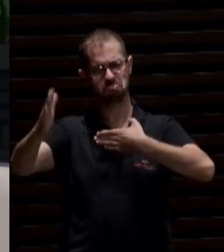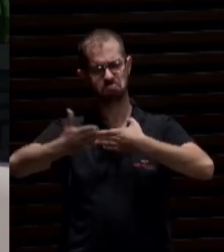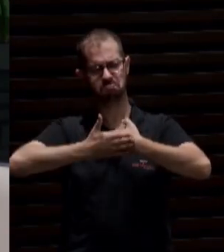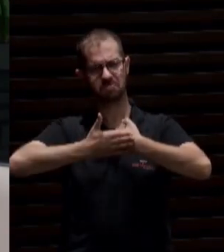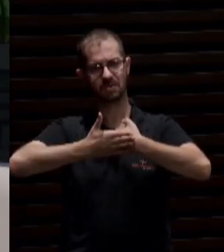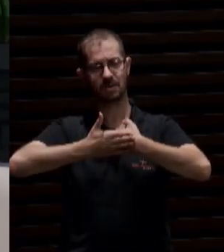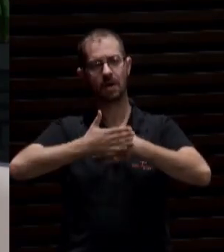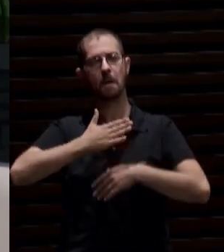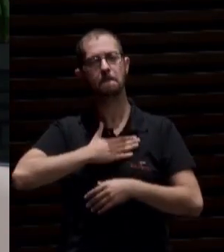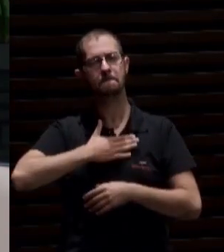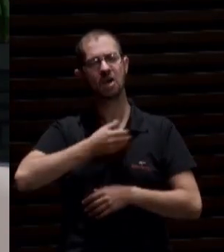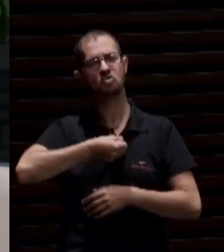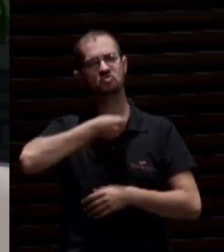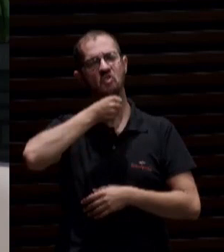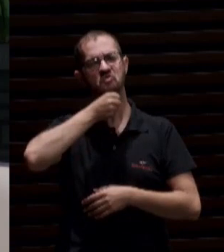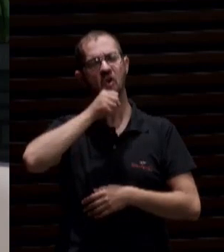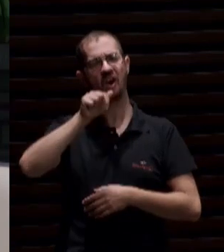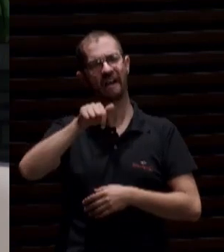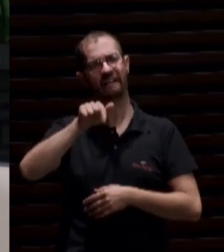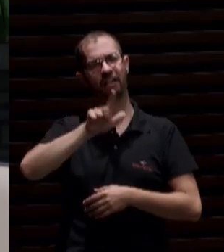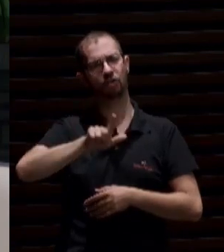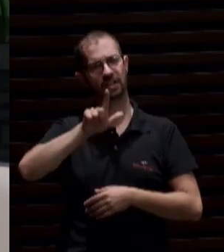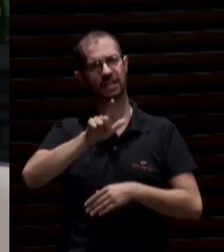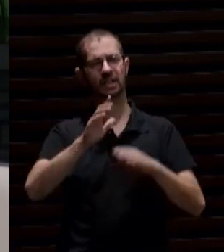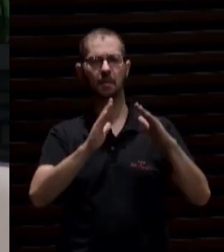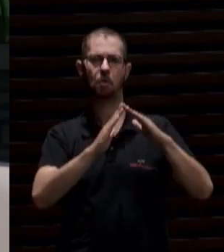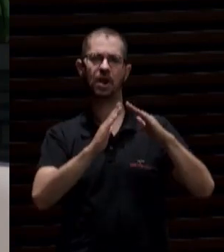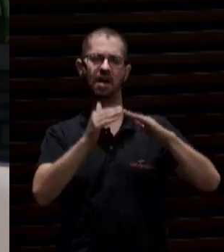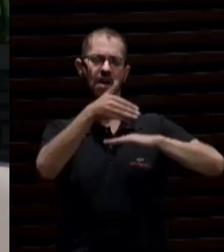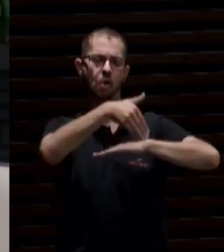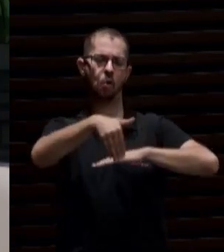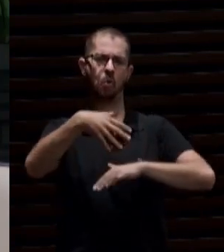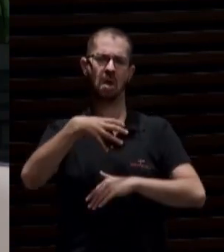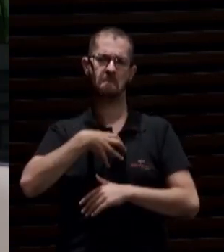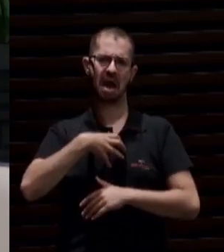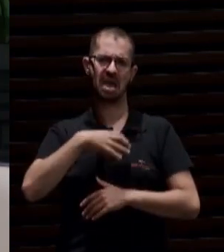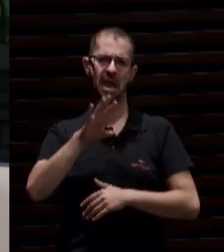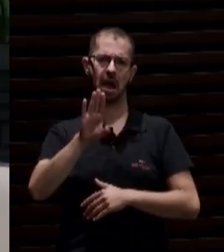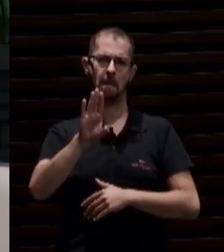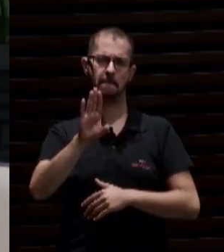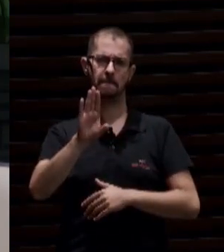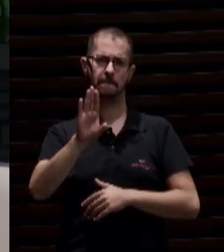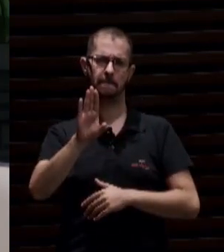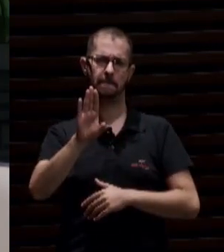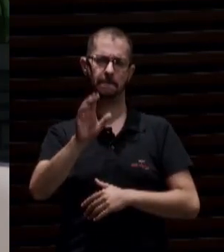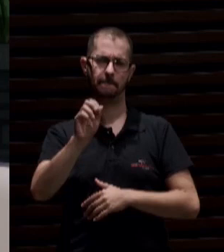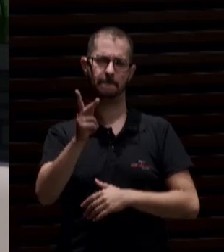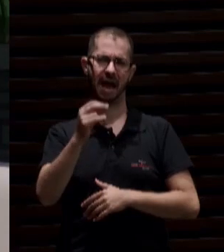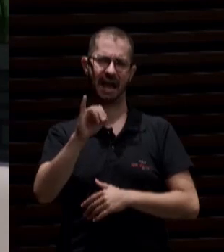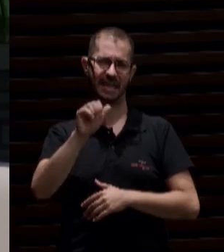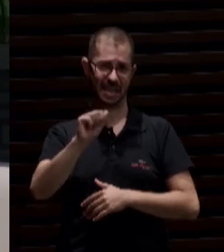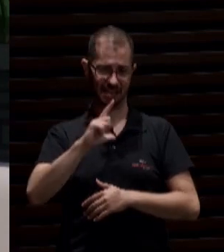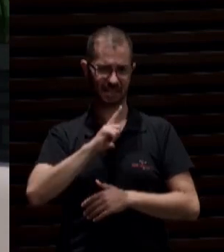Os meus avós, aqui de Londrina, eles moravam na Rua Bahia antigamente, que fica ali próximo do Terminal Central. E teve um